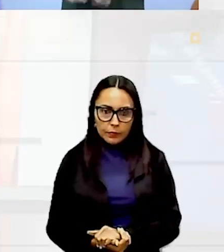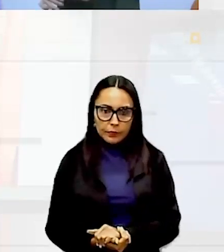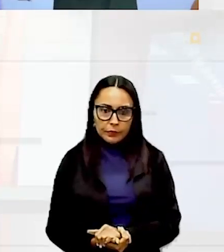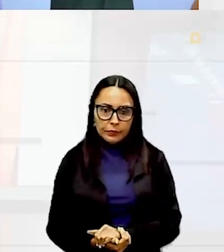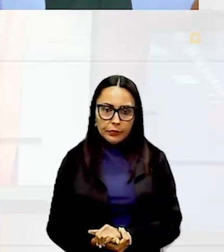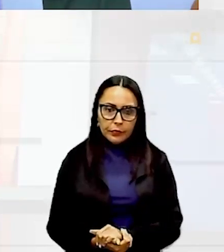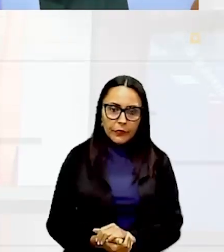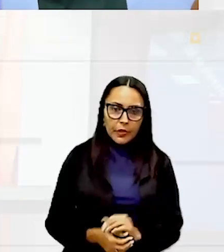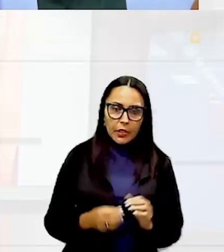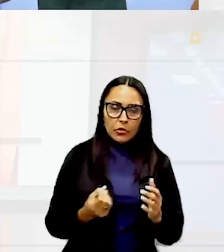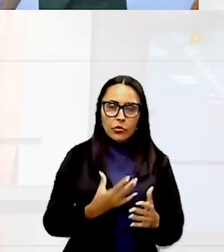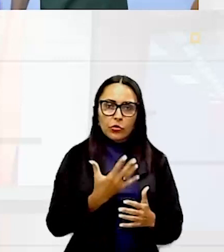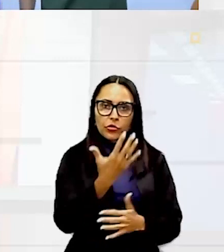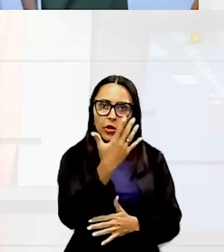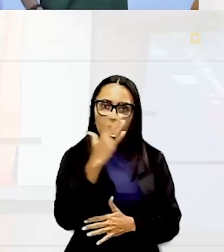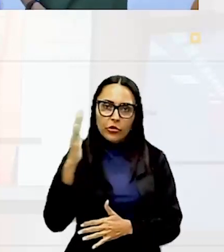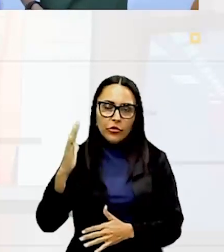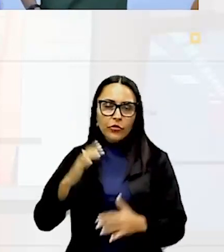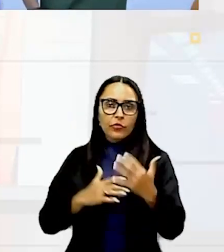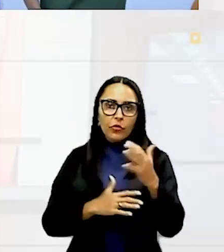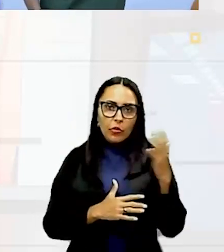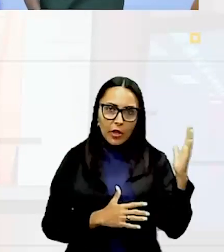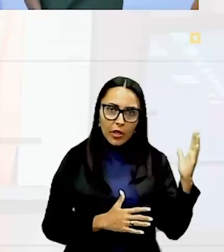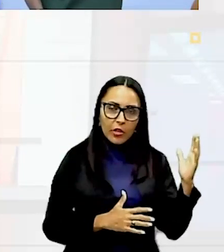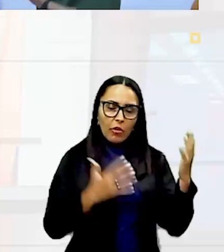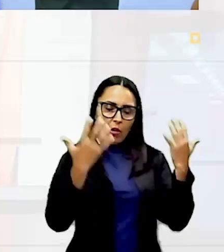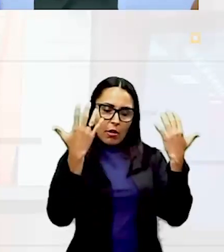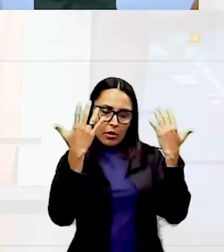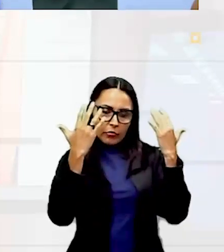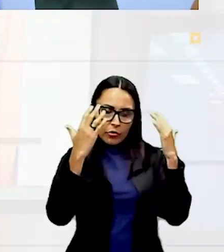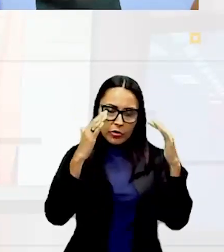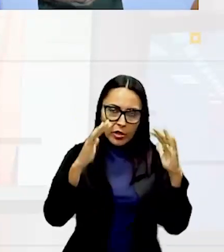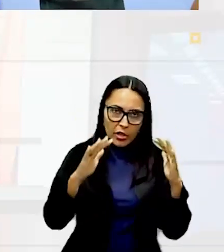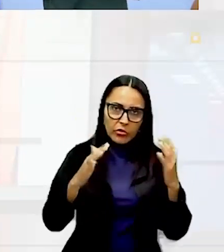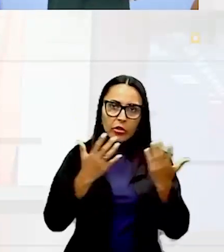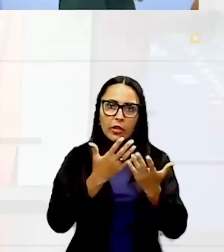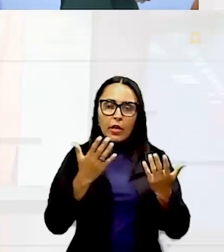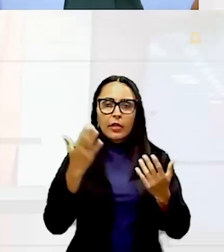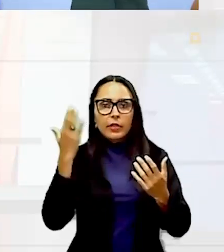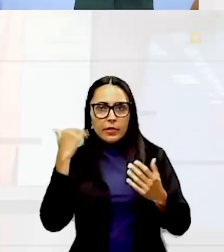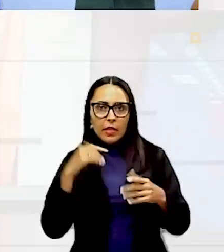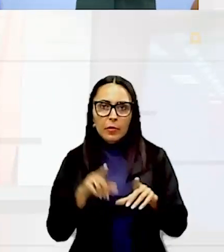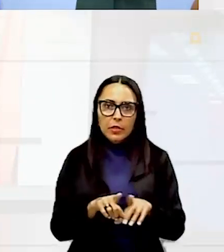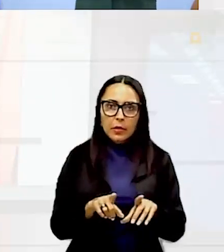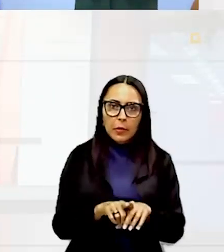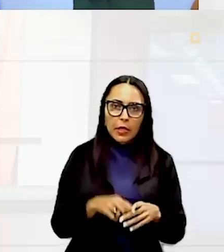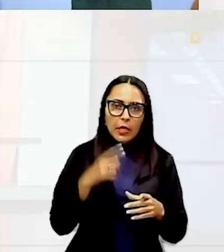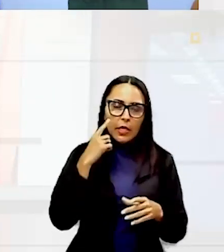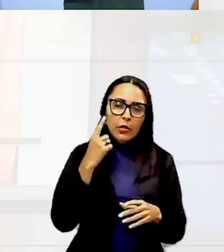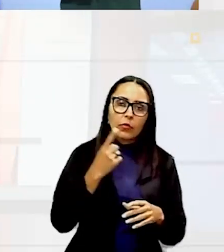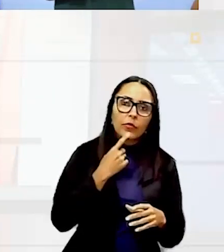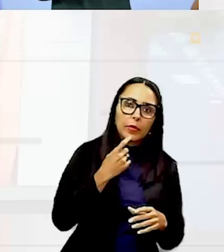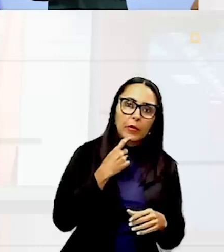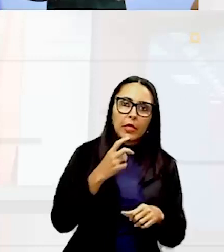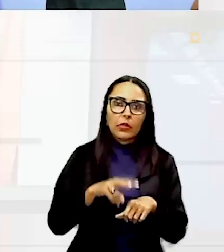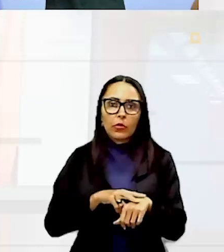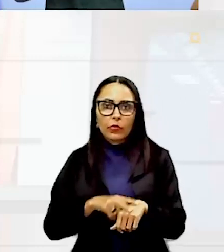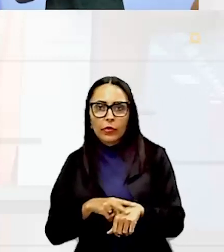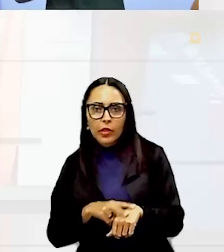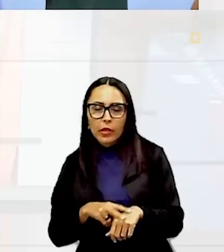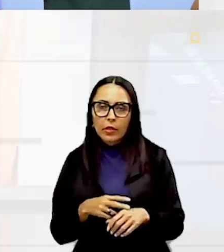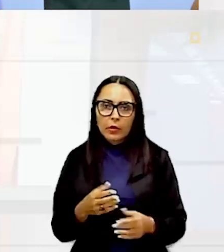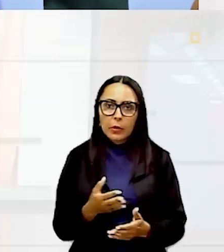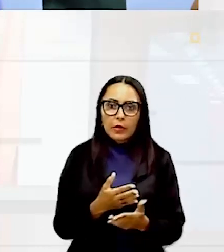que surgem as florestas, que eles pegam eles sabem casar bem essa ideia do vermelho com verde para fazer um